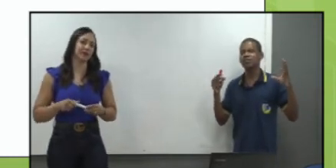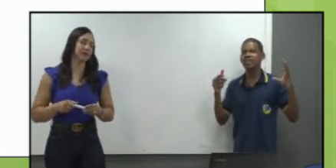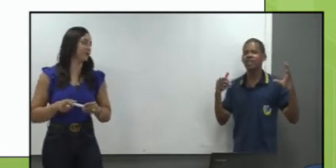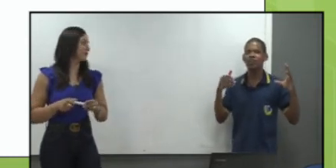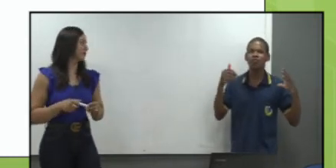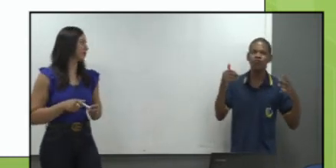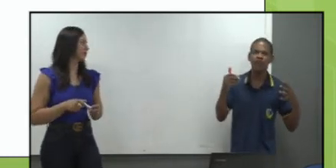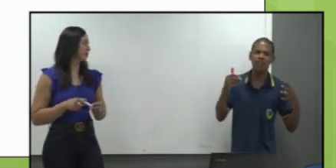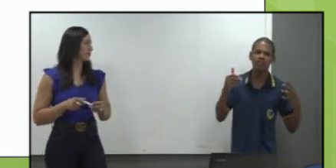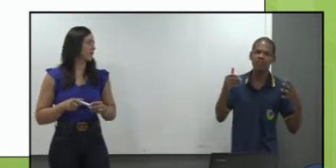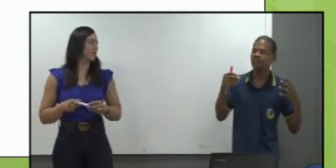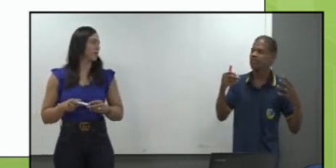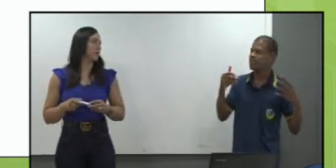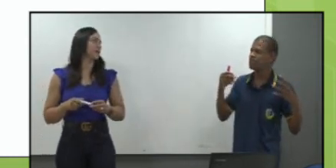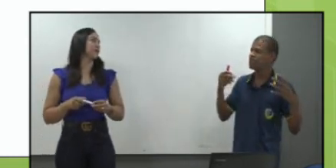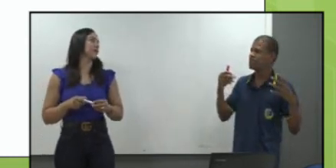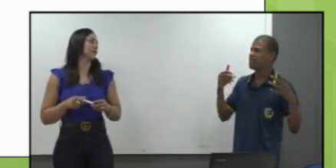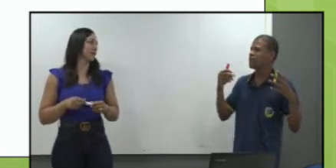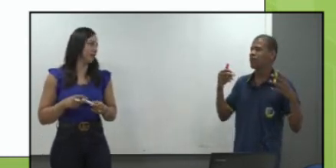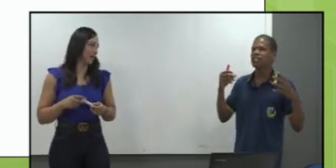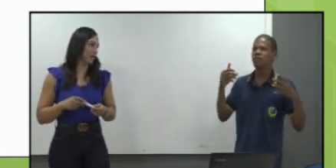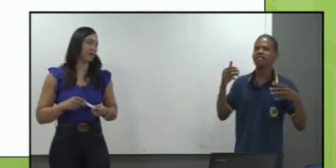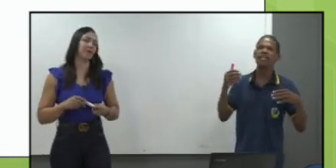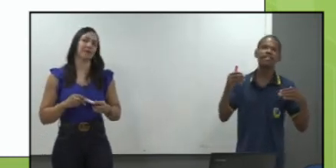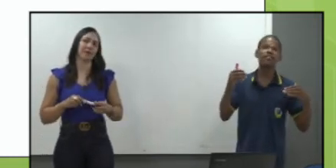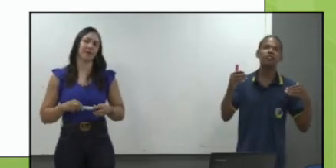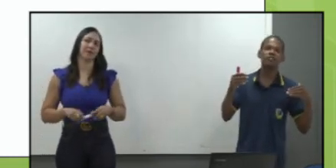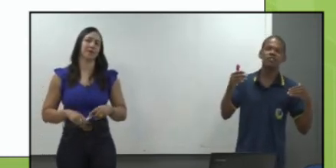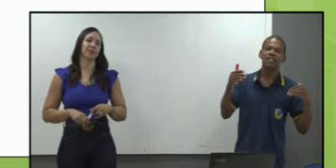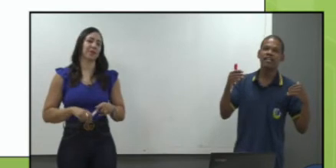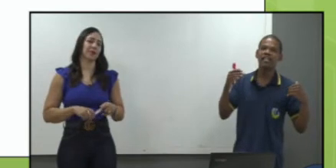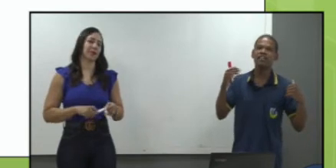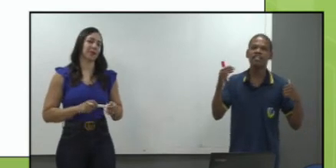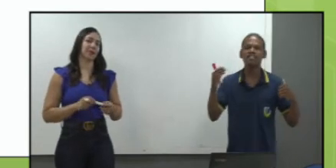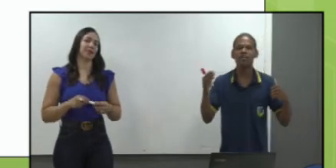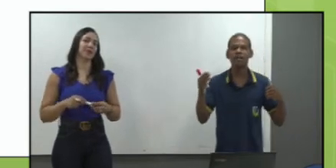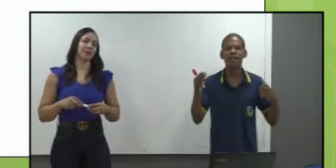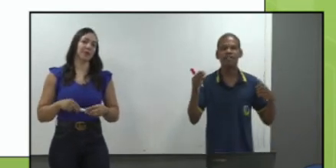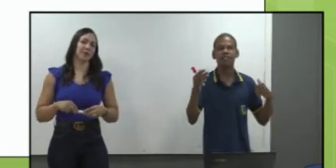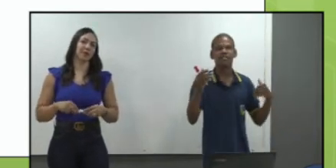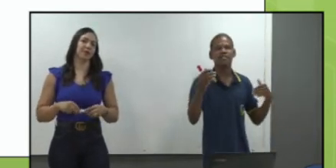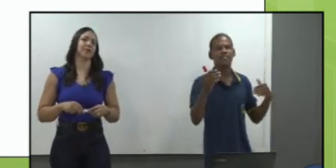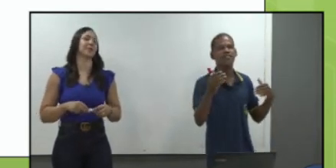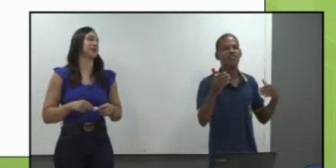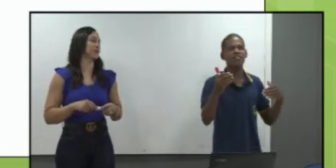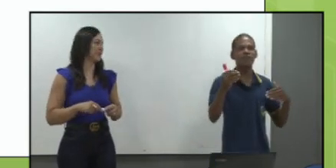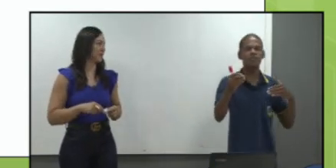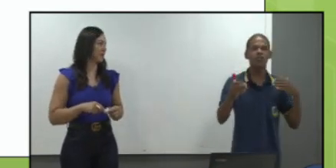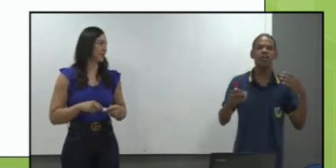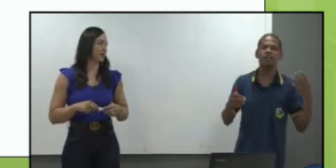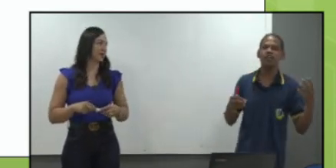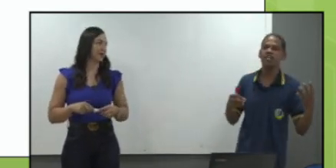e usaram o frevo, né, isso, para saber assim, eita, vamos, quem vai dançar mais?